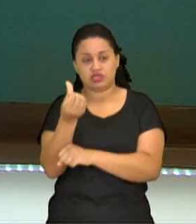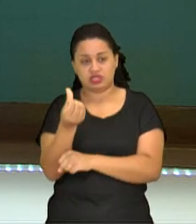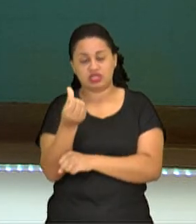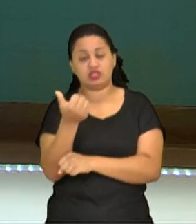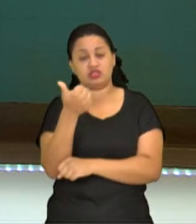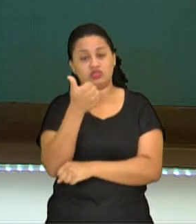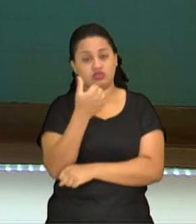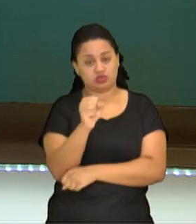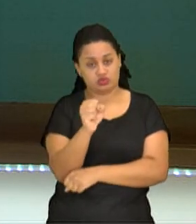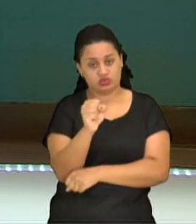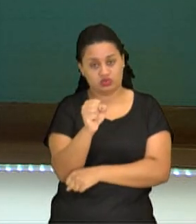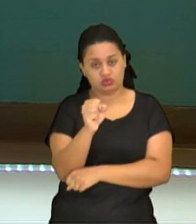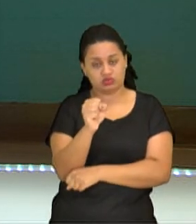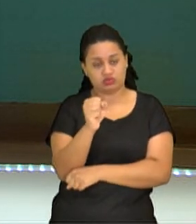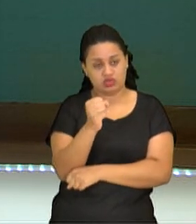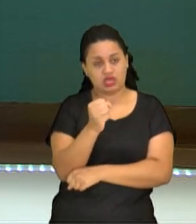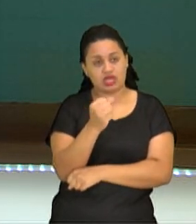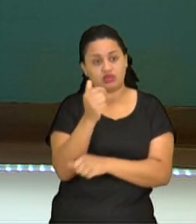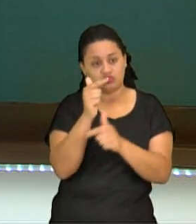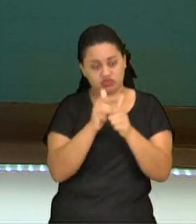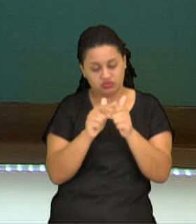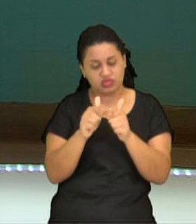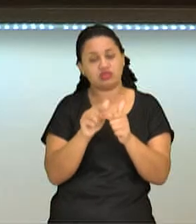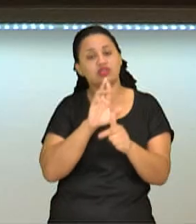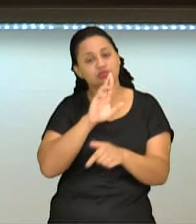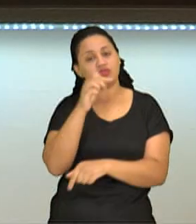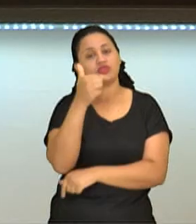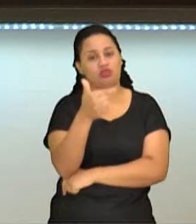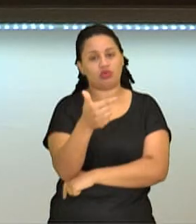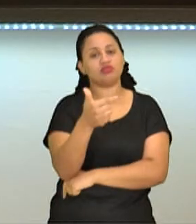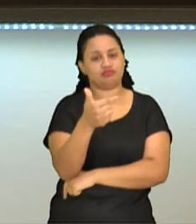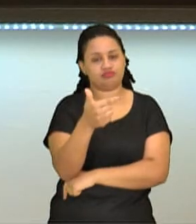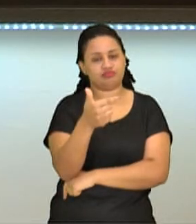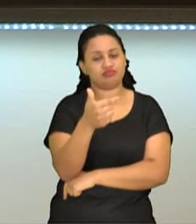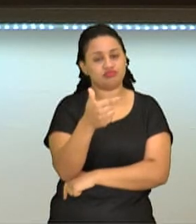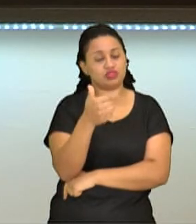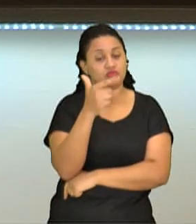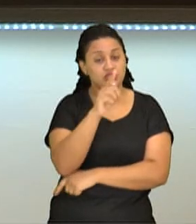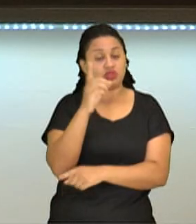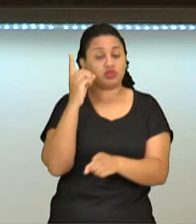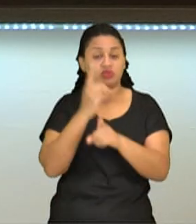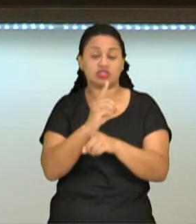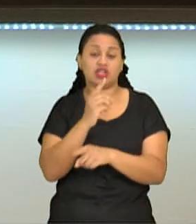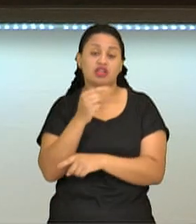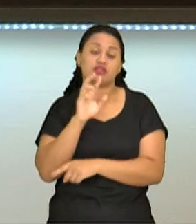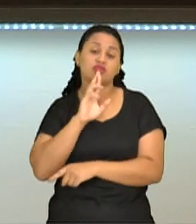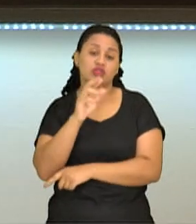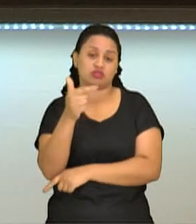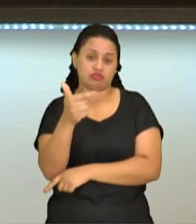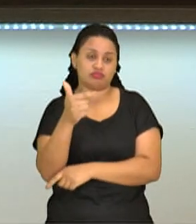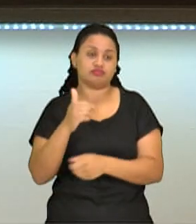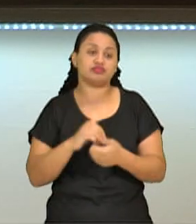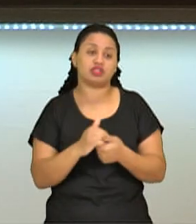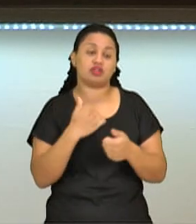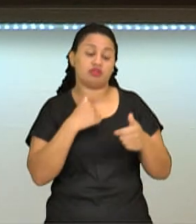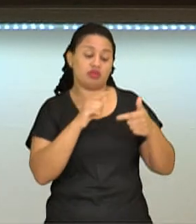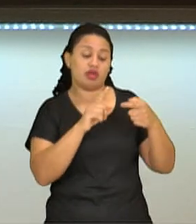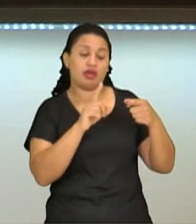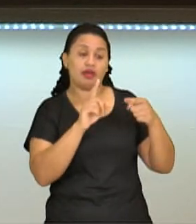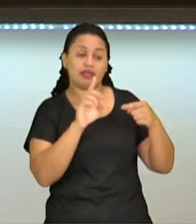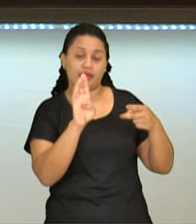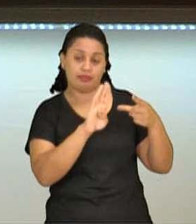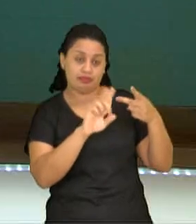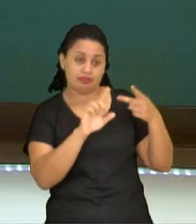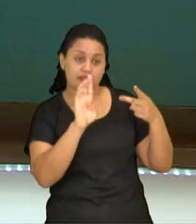18. 36 dividido por 18, 2. 2 é igual a 18. Então, quer dizer que para a letra B, o meu parênteses vai ficar